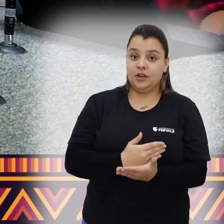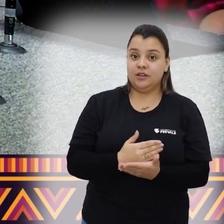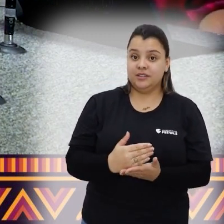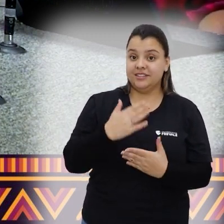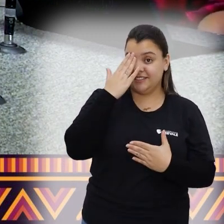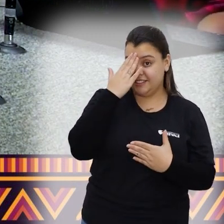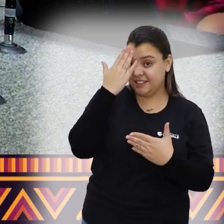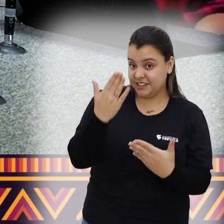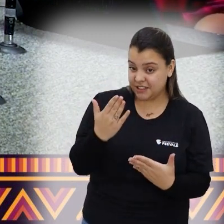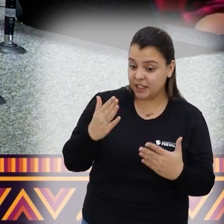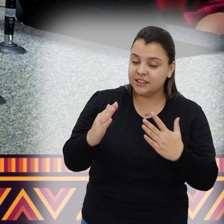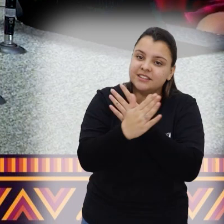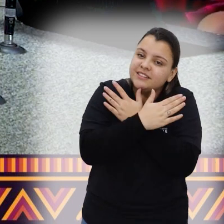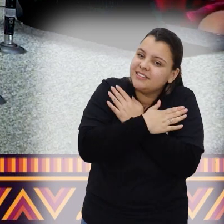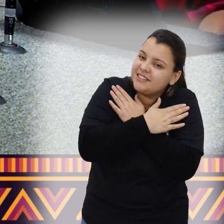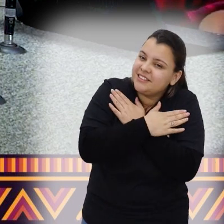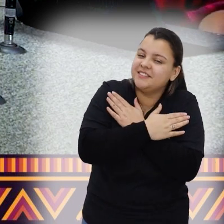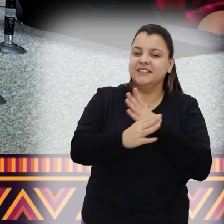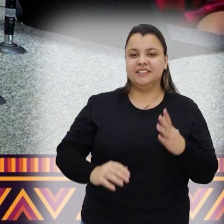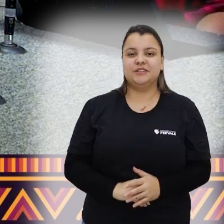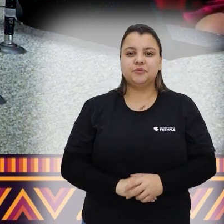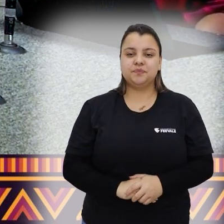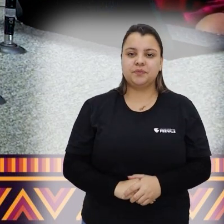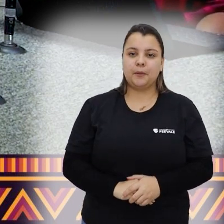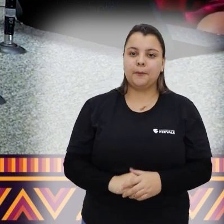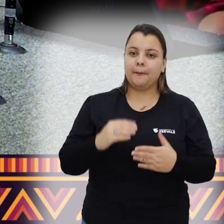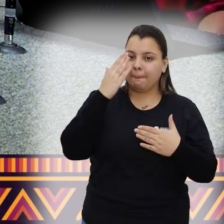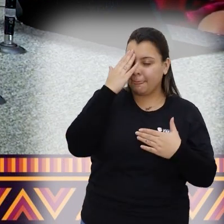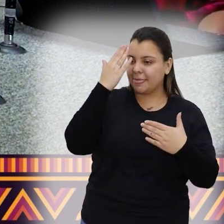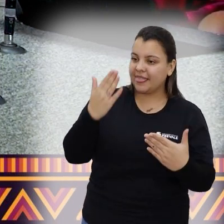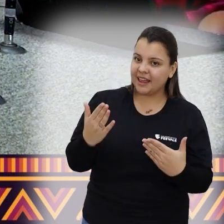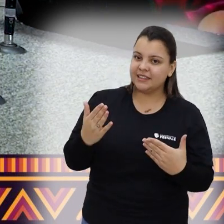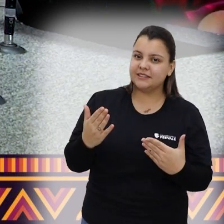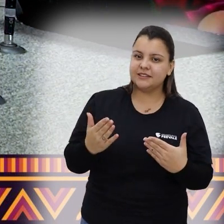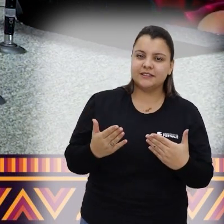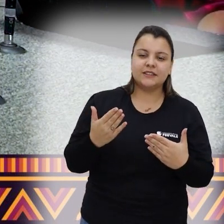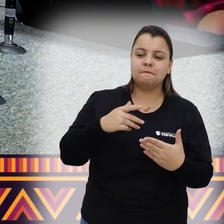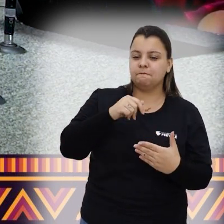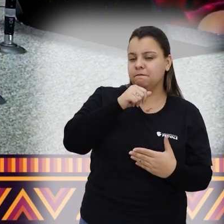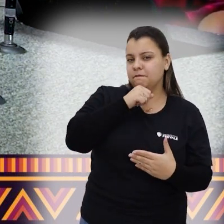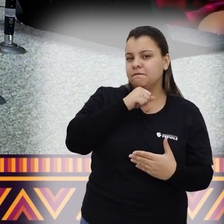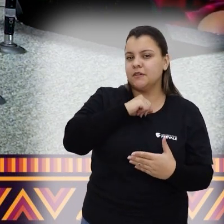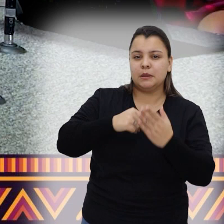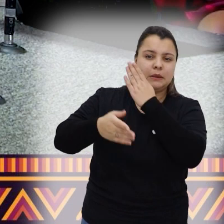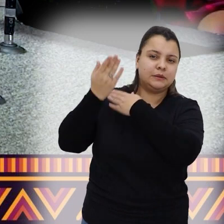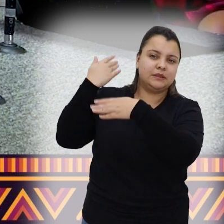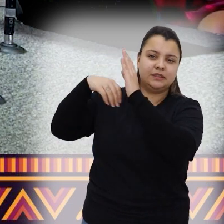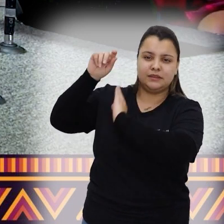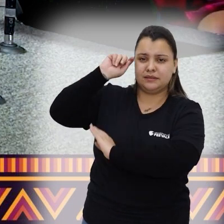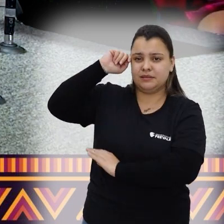o acolhimento e agradecer aos nossos ancestrais pela possibilidade do